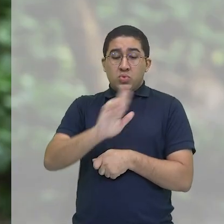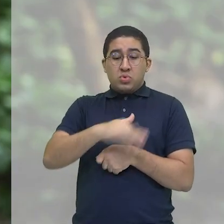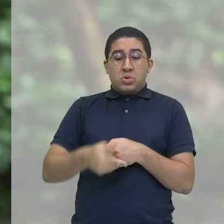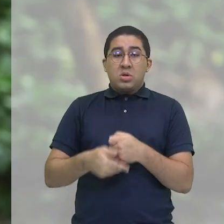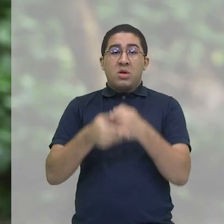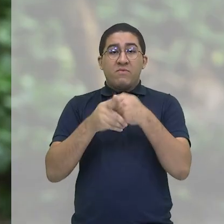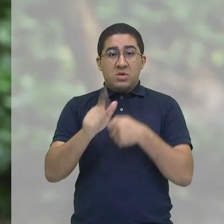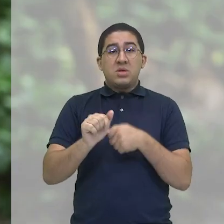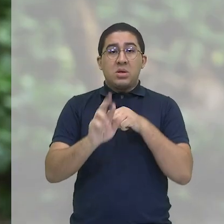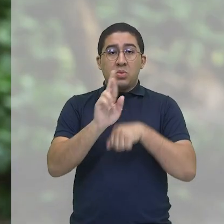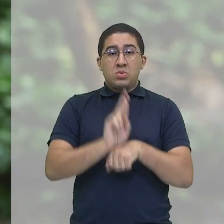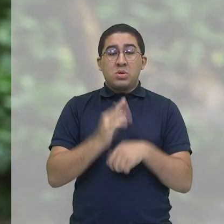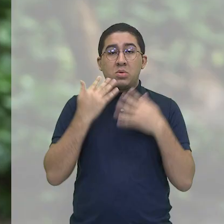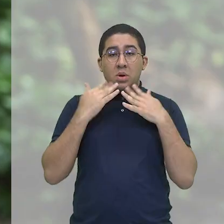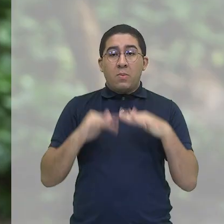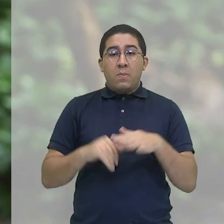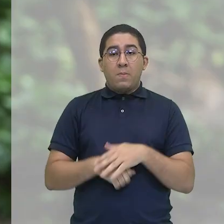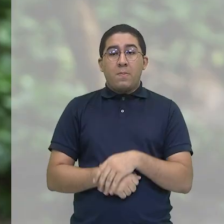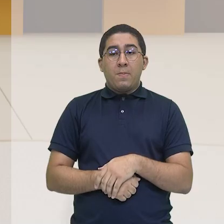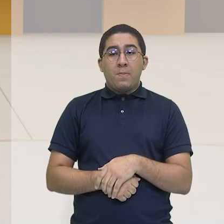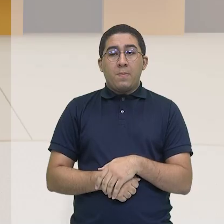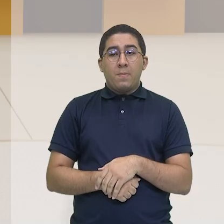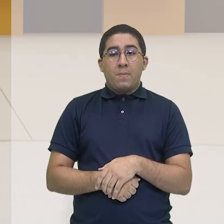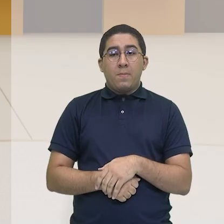desses recursos naturais.